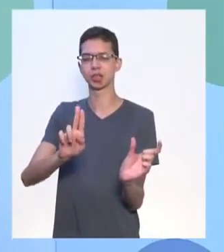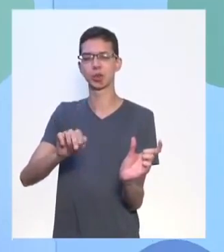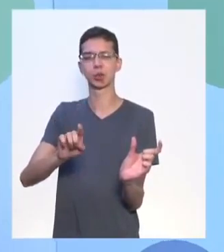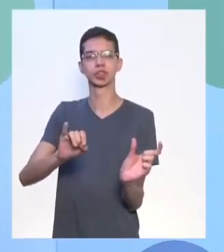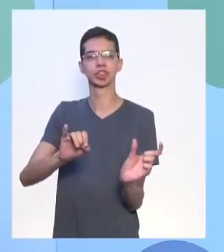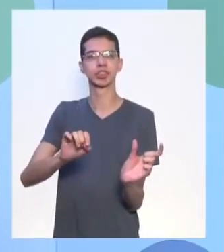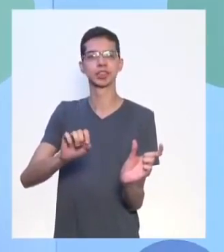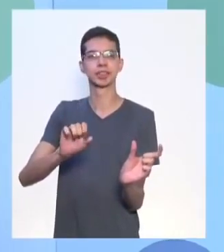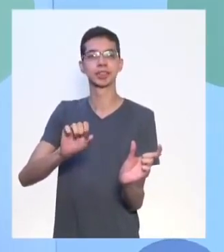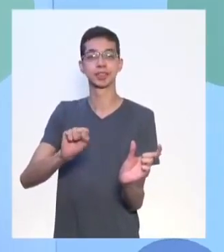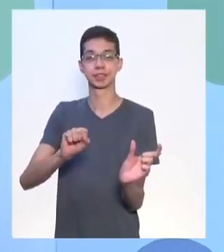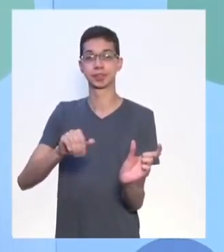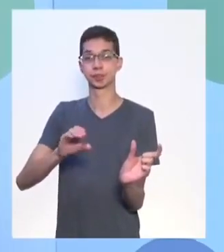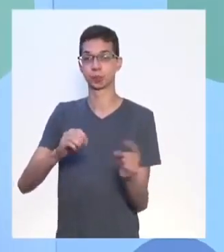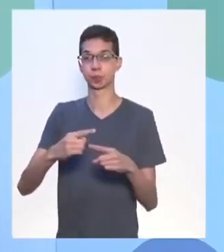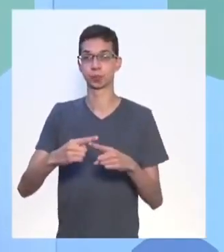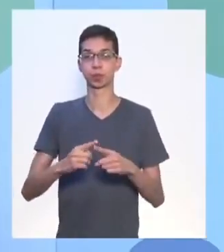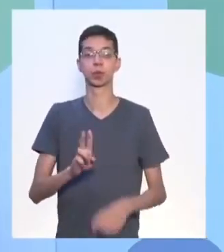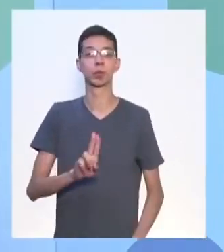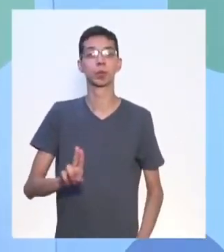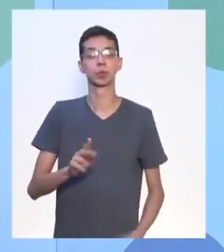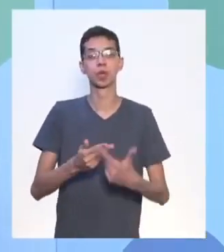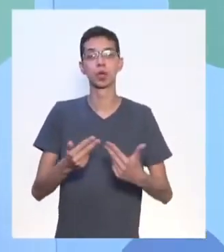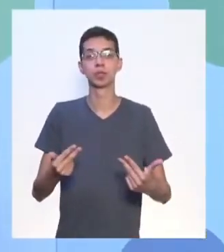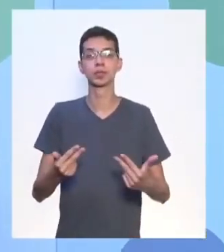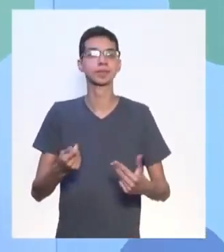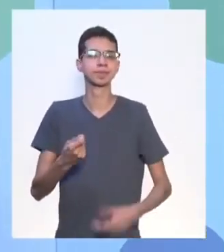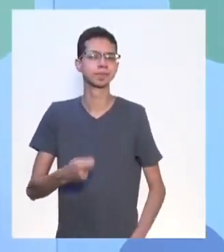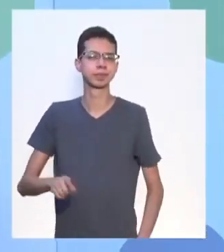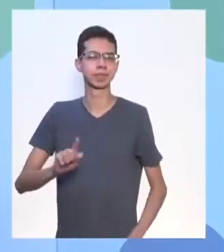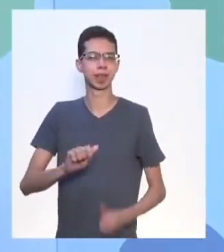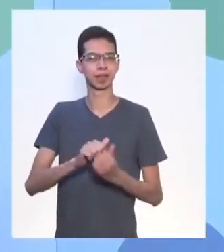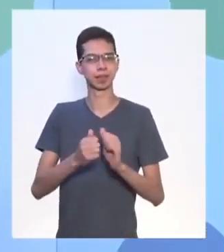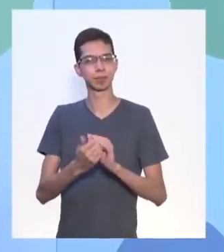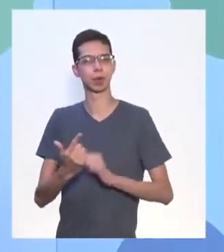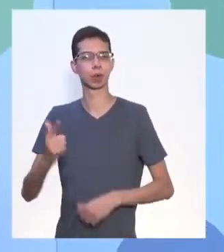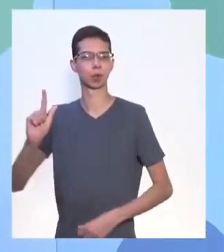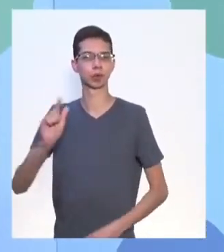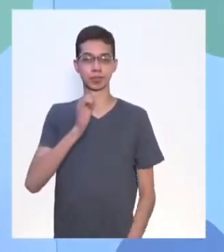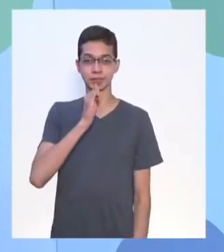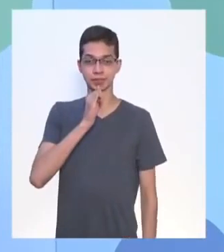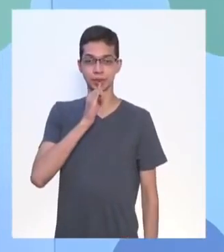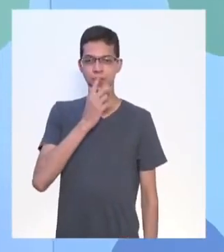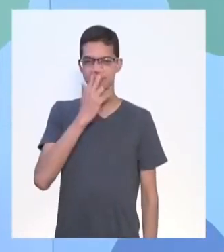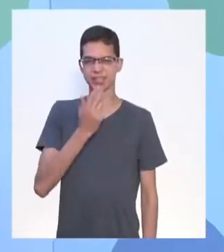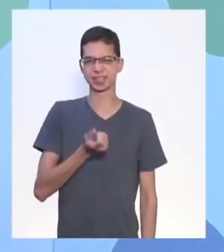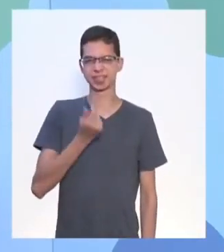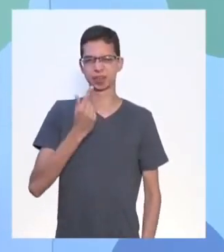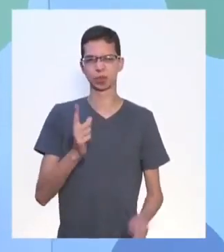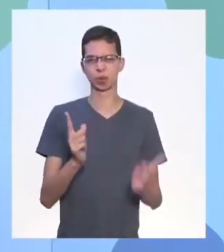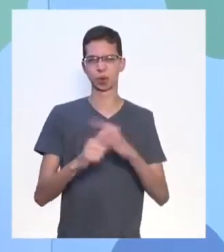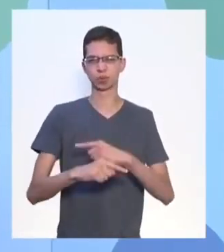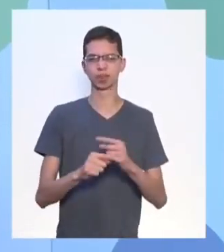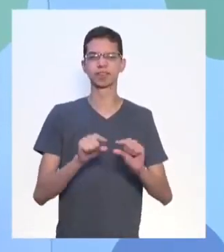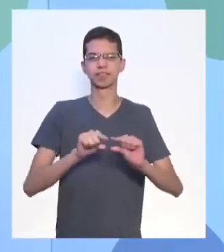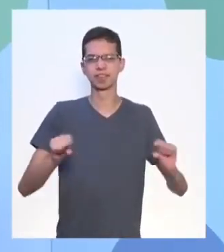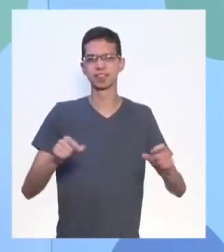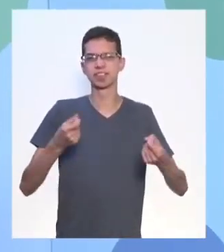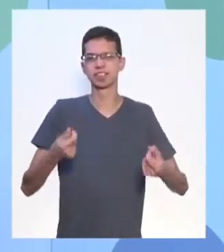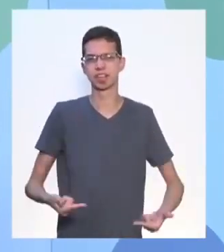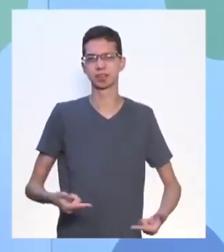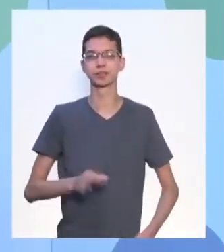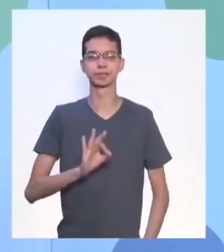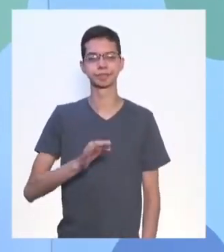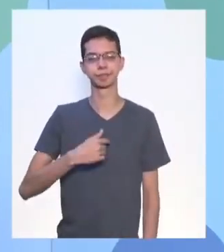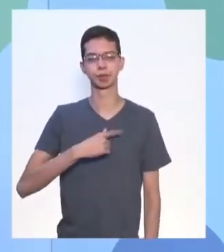gente usa essa expressão sem necessidade. A gente pode adaptar para uma outra, né? Soa meio estranho, fica meio chatinho mesmo. Foi uma